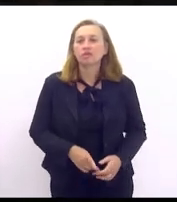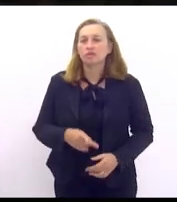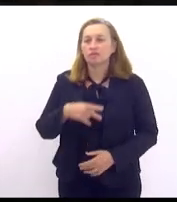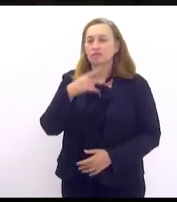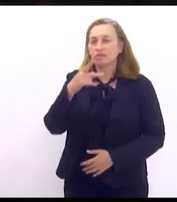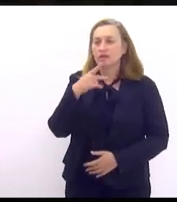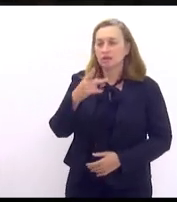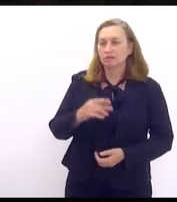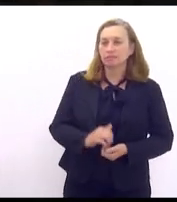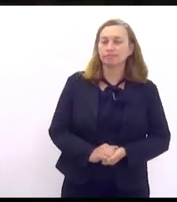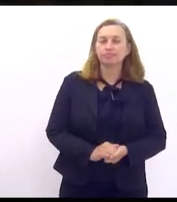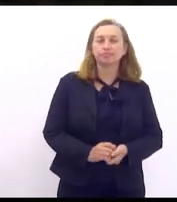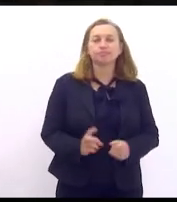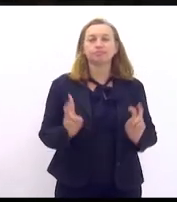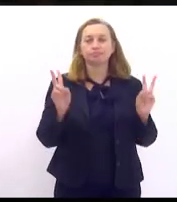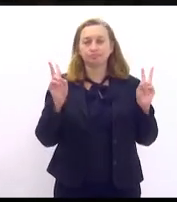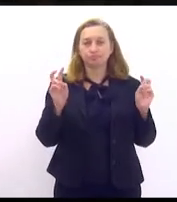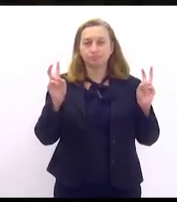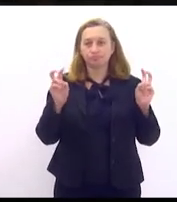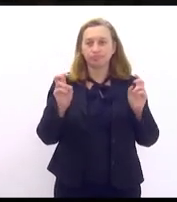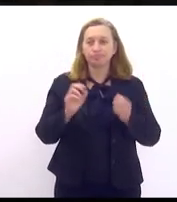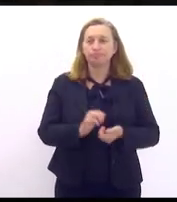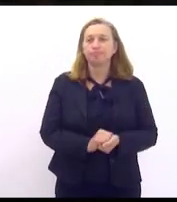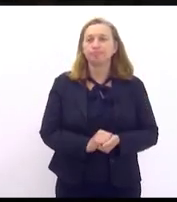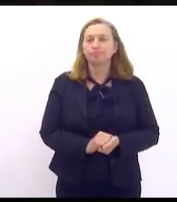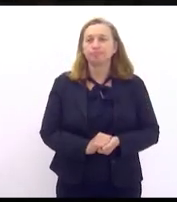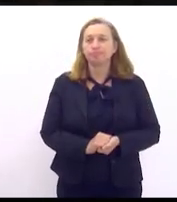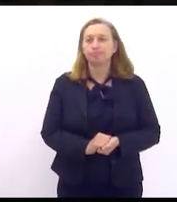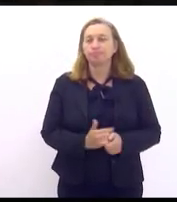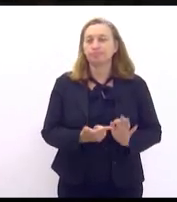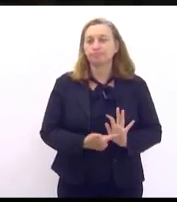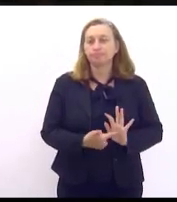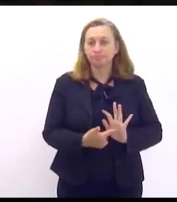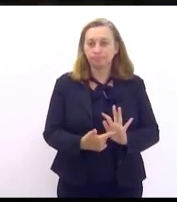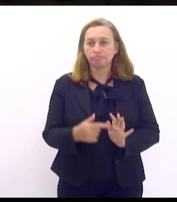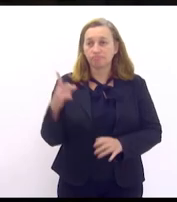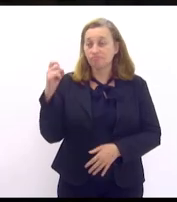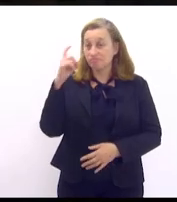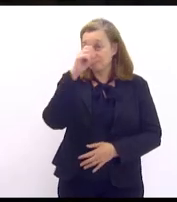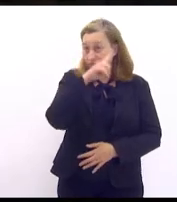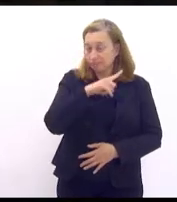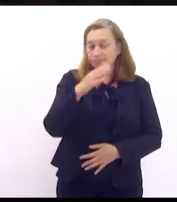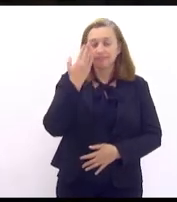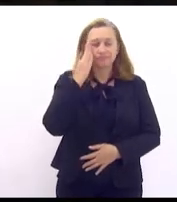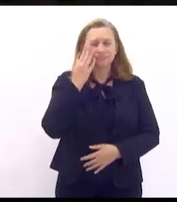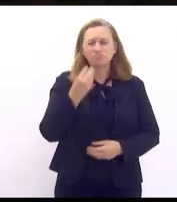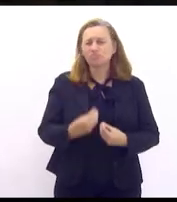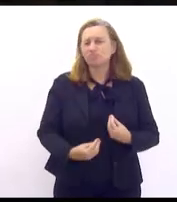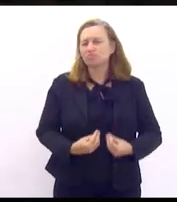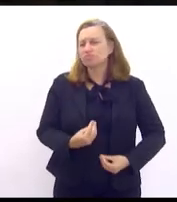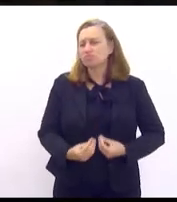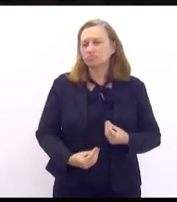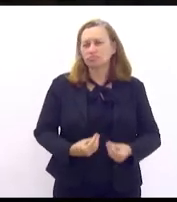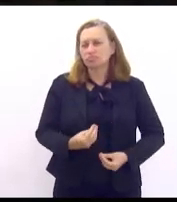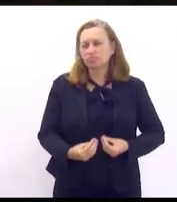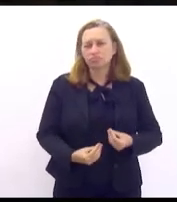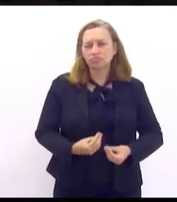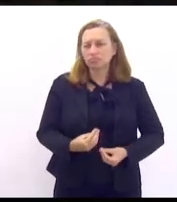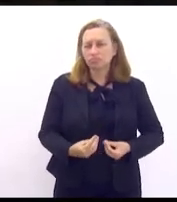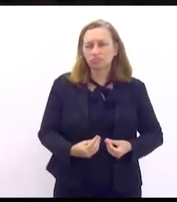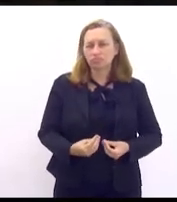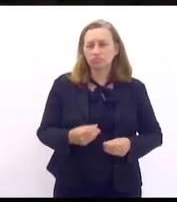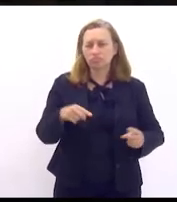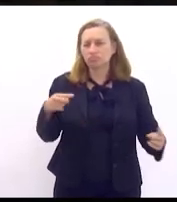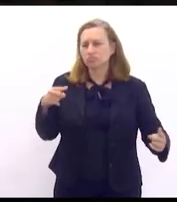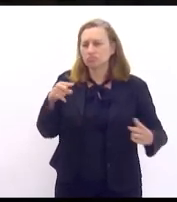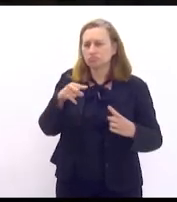que precisam estar expostas, né? Que é muito difícil a gente entender como as missões, os